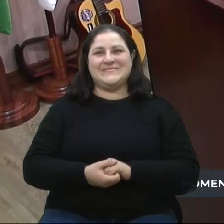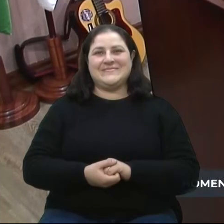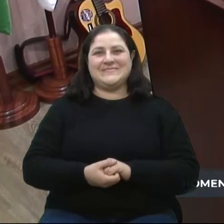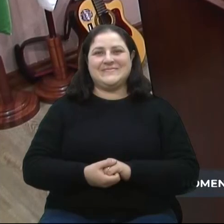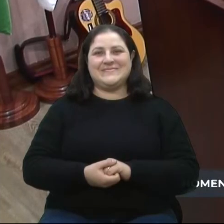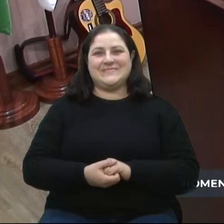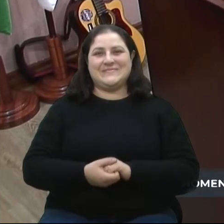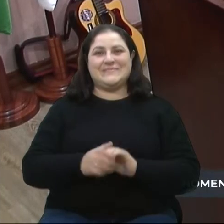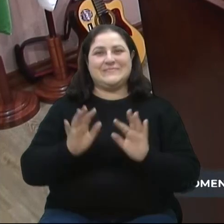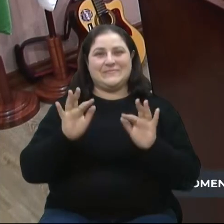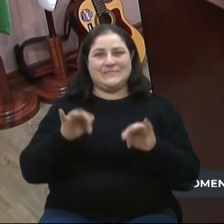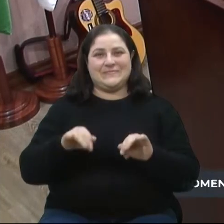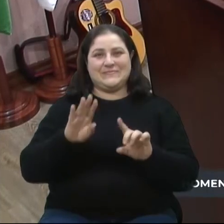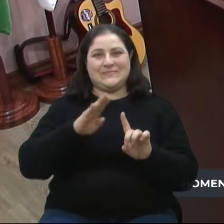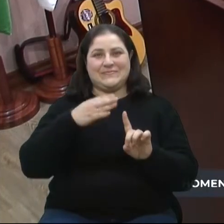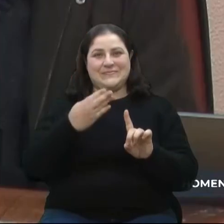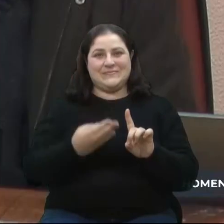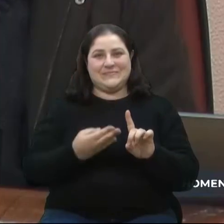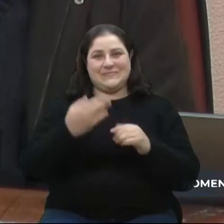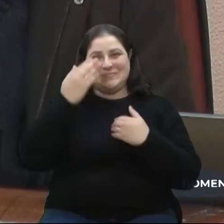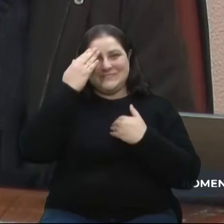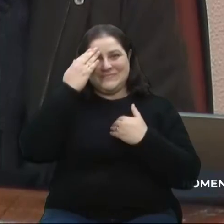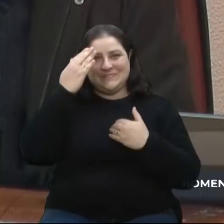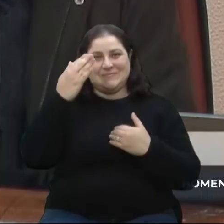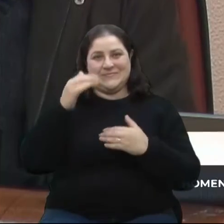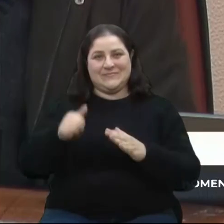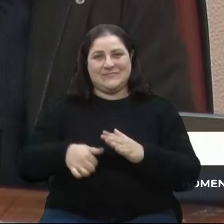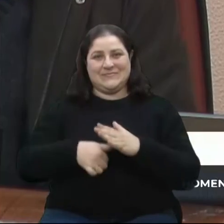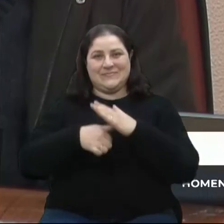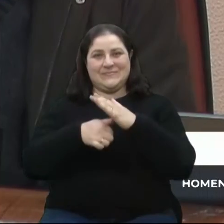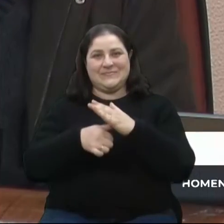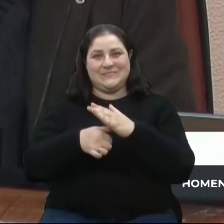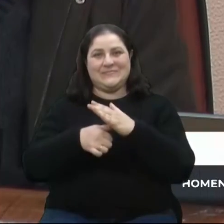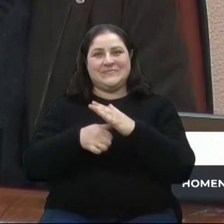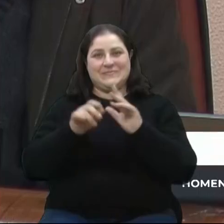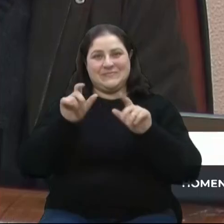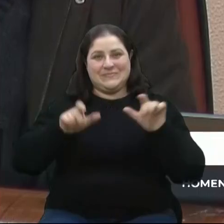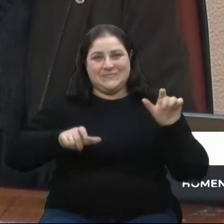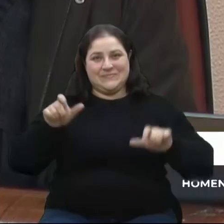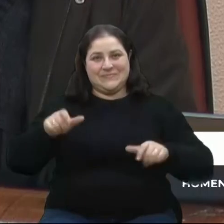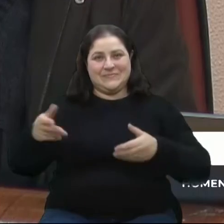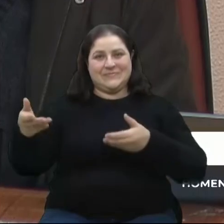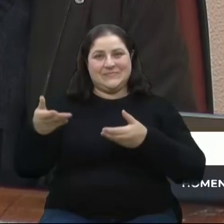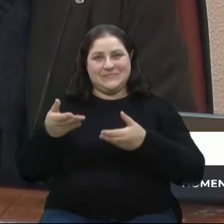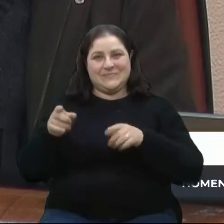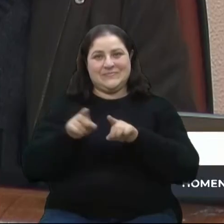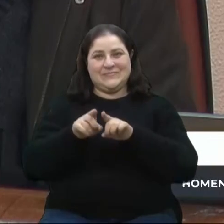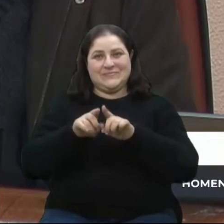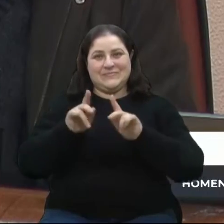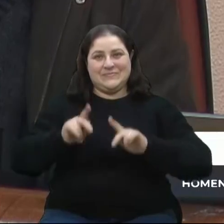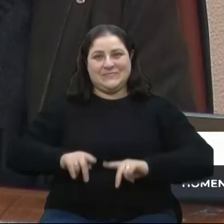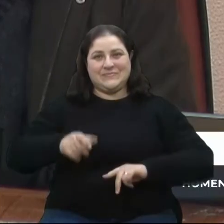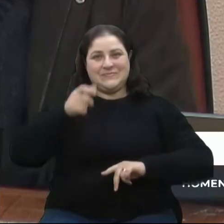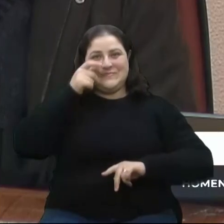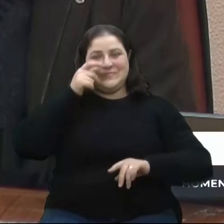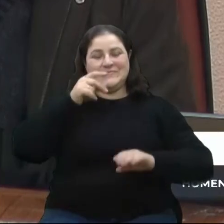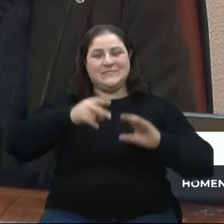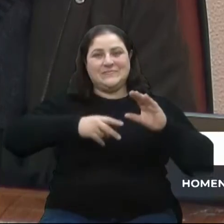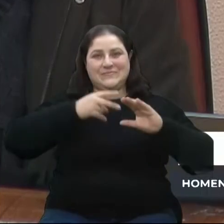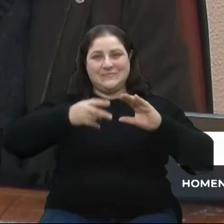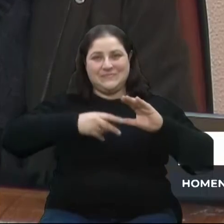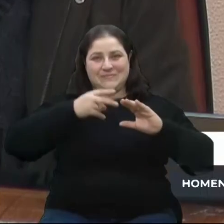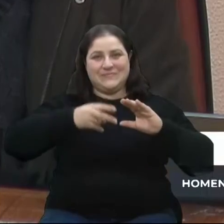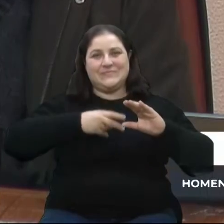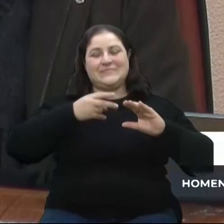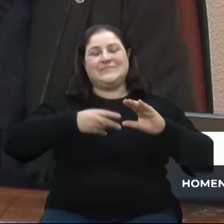Ao encerrar essa homenagem, agradecemos às autoridades e convidados, além dos que nos acompanham pela TV Câmara e pelas redes sociais. Pedimos